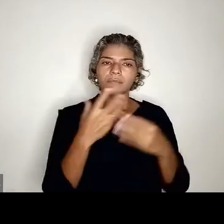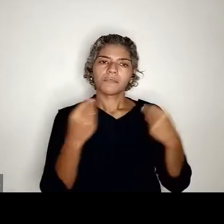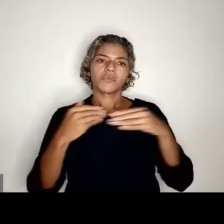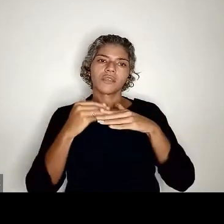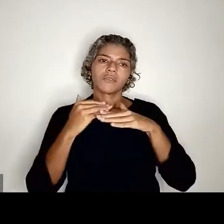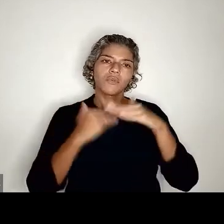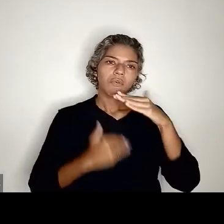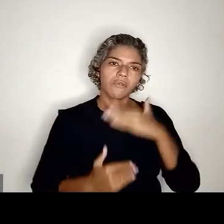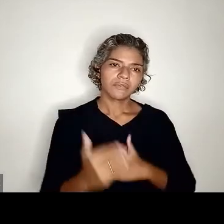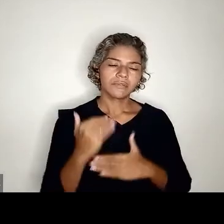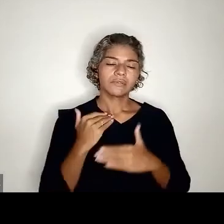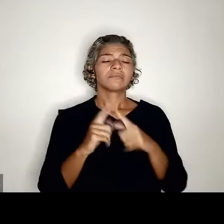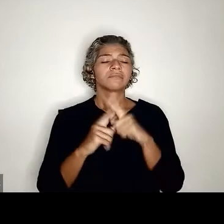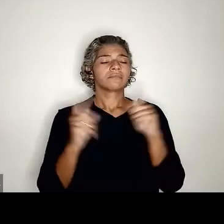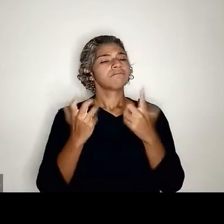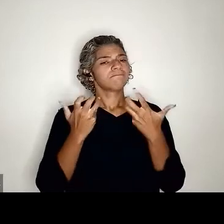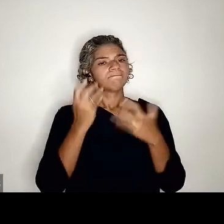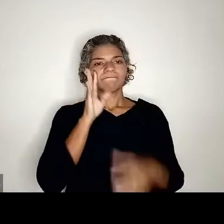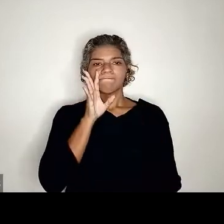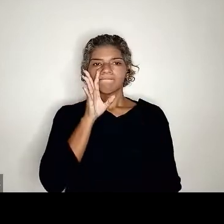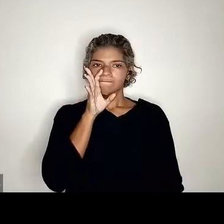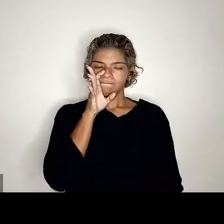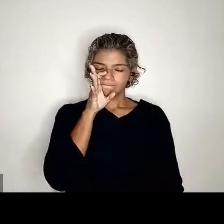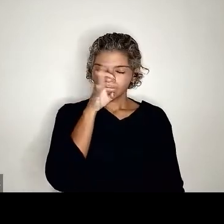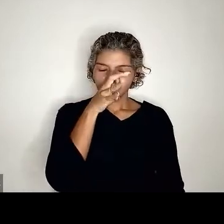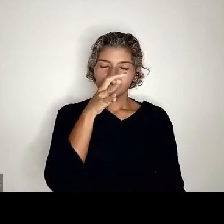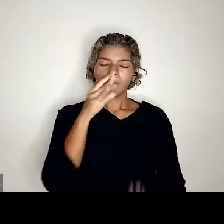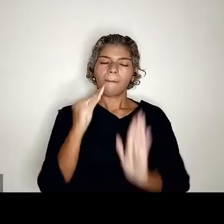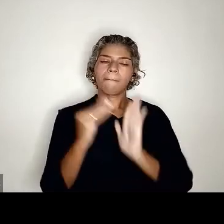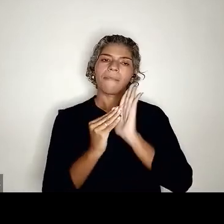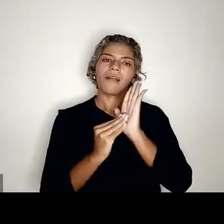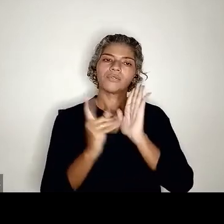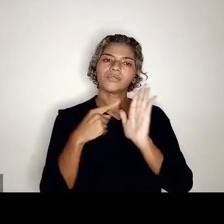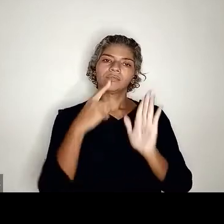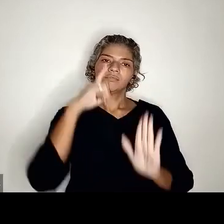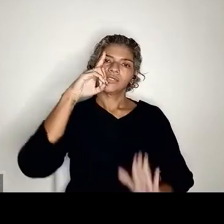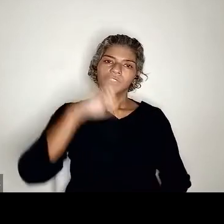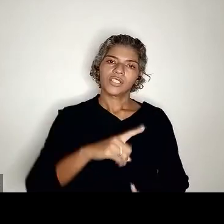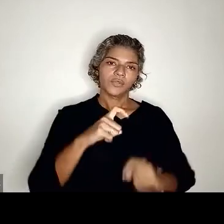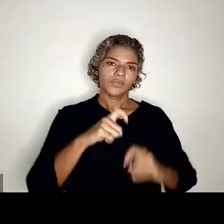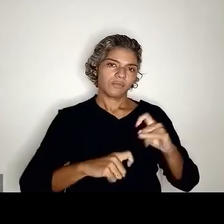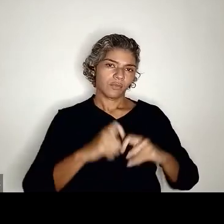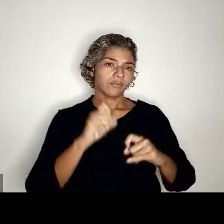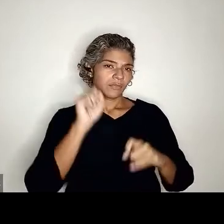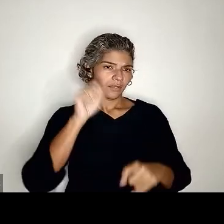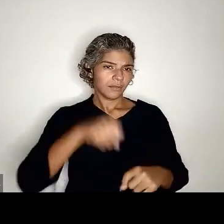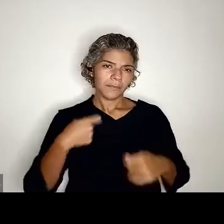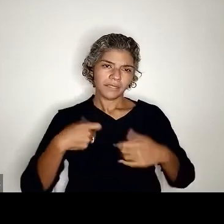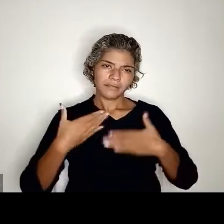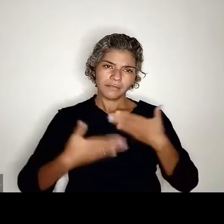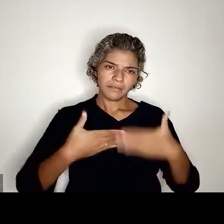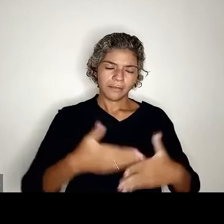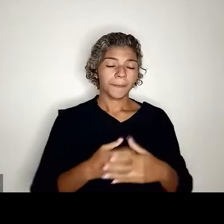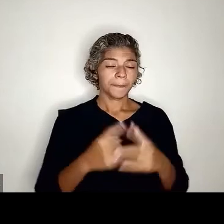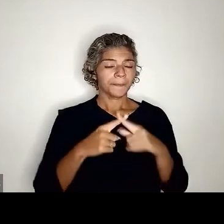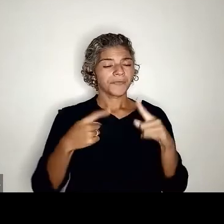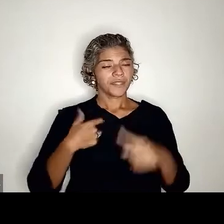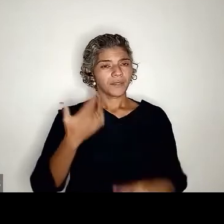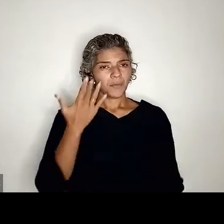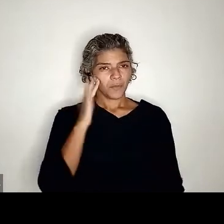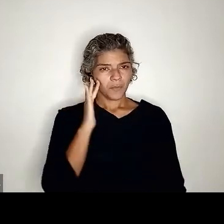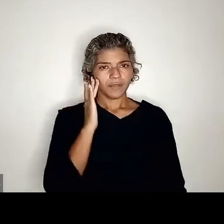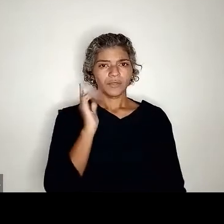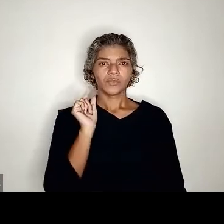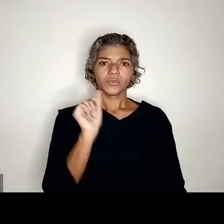pautas que passam pelos nossos direitos sexuais e reprodutivos. Uma coisa que eu acho que no agito